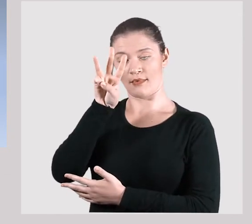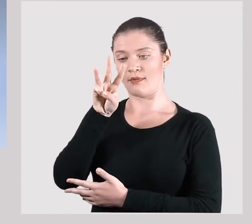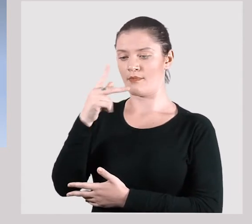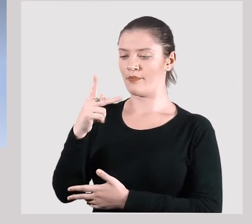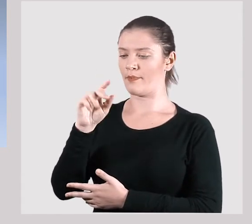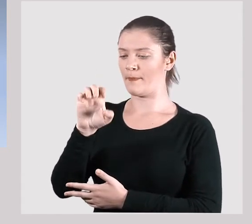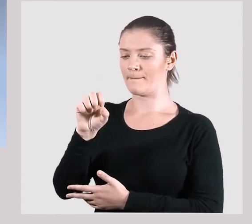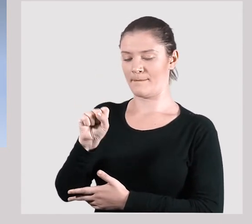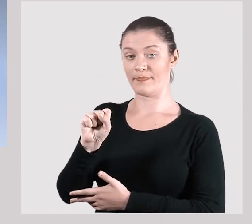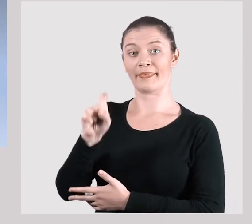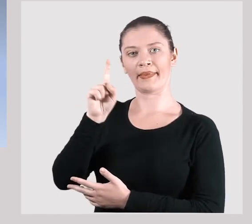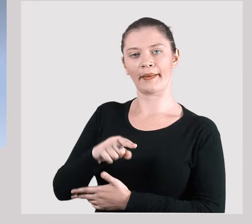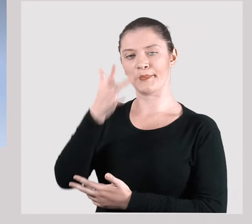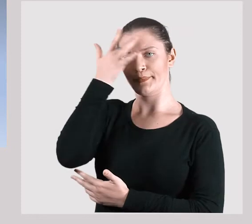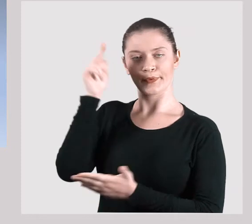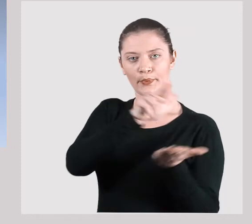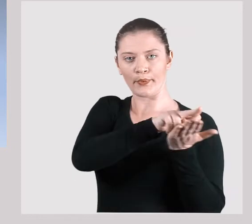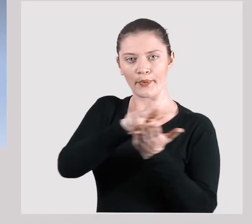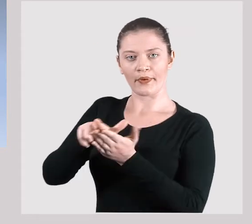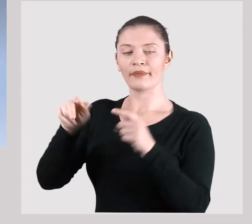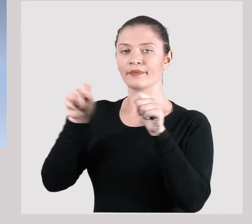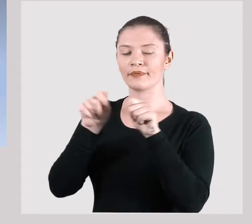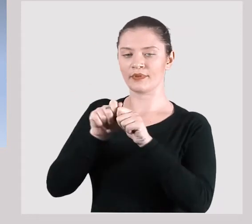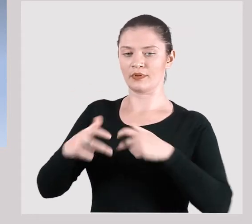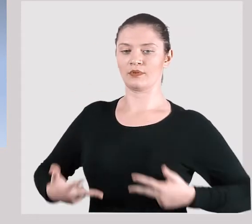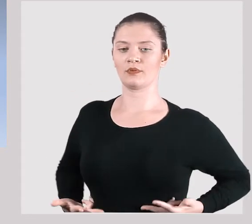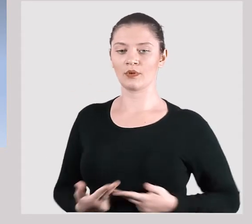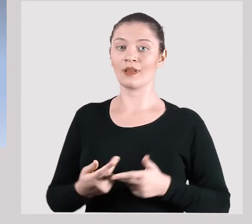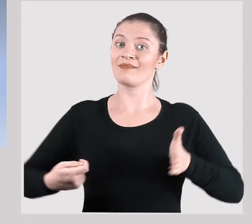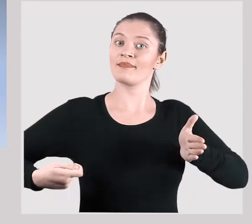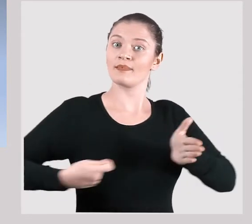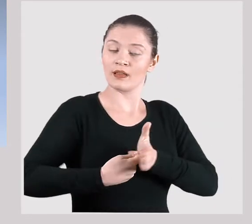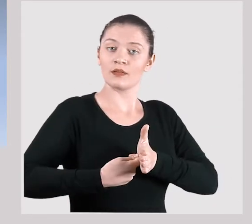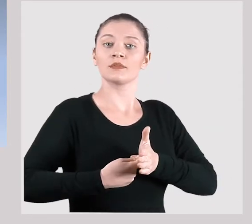fizeram cirurgias e eles estão denunciando os cirurgiões porque